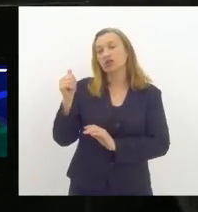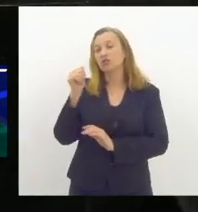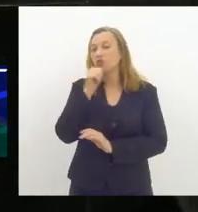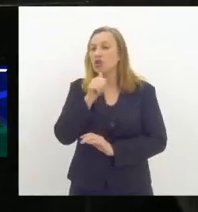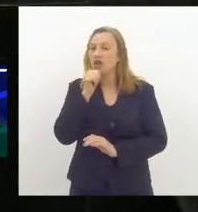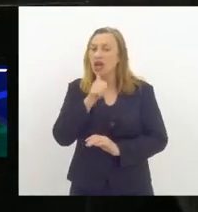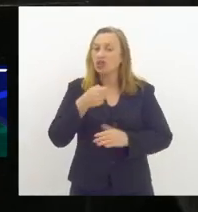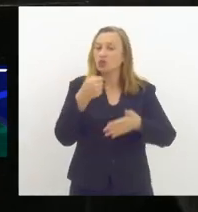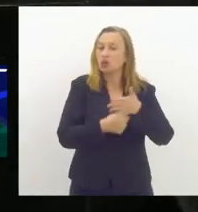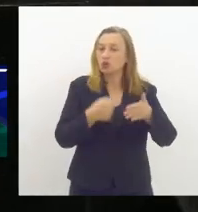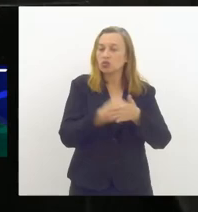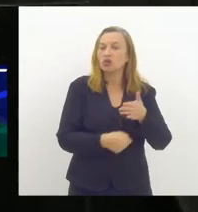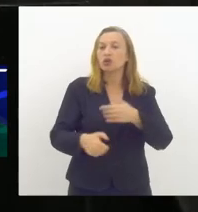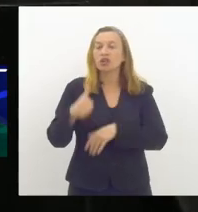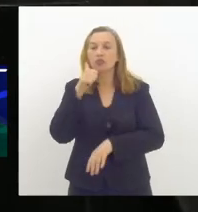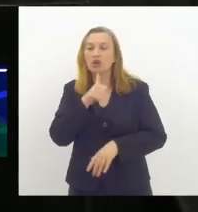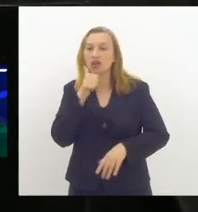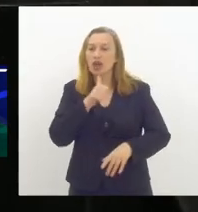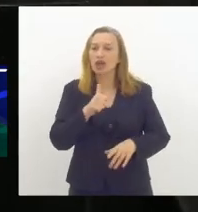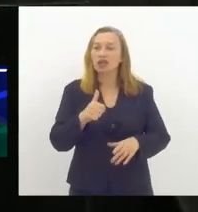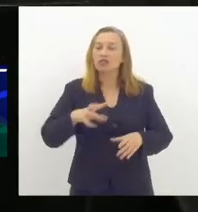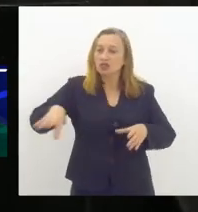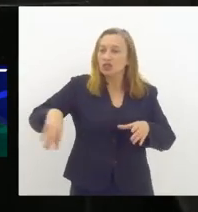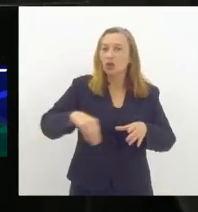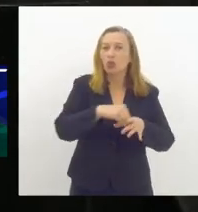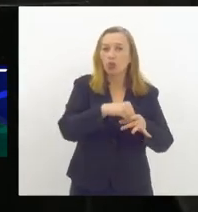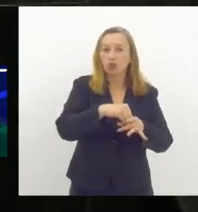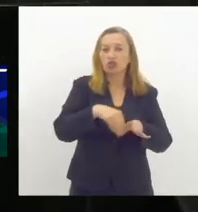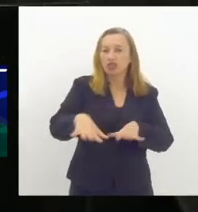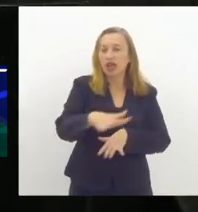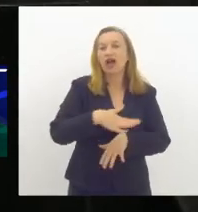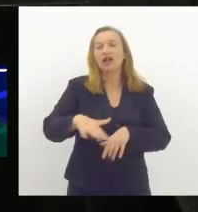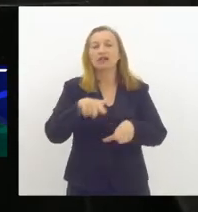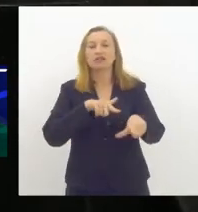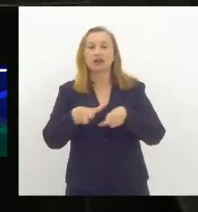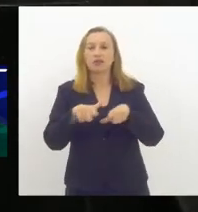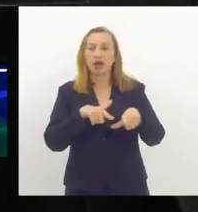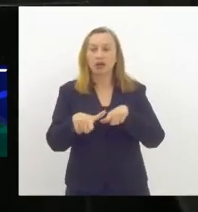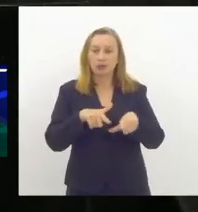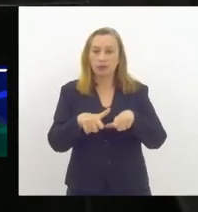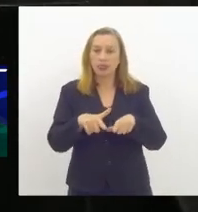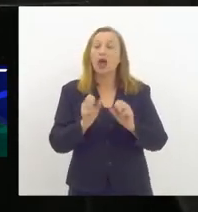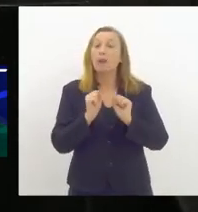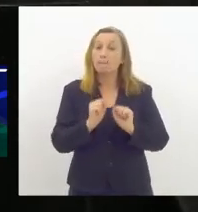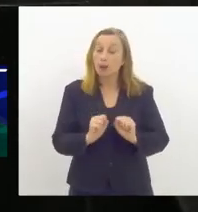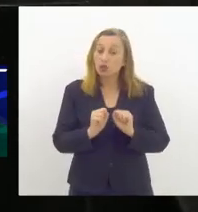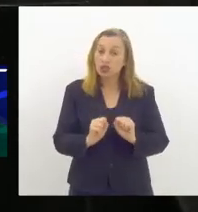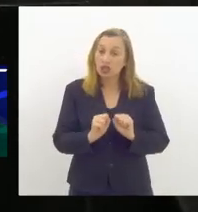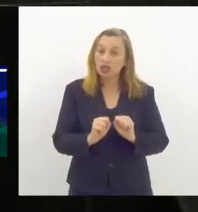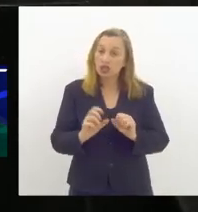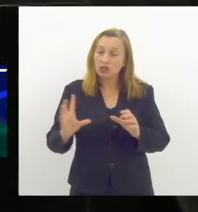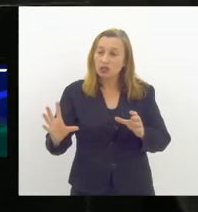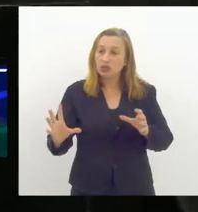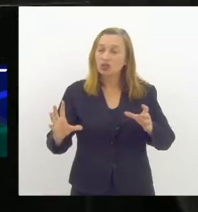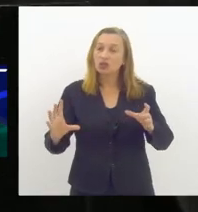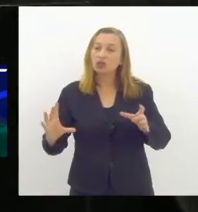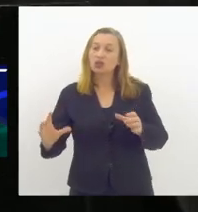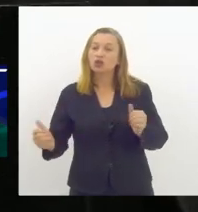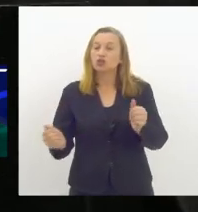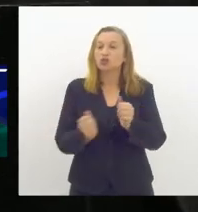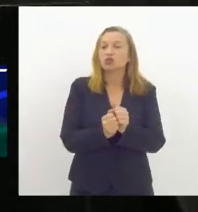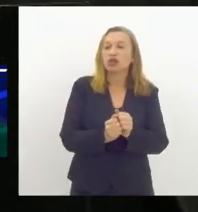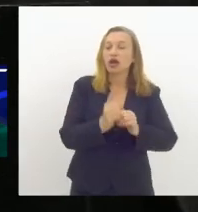para que as mulheres de classe média fossem inseridas no mercado de trabalho podendo conciliar a vida profissional